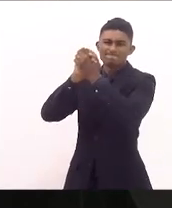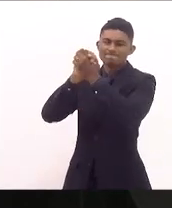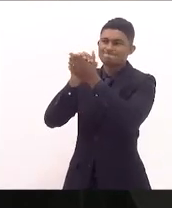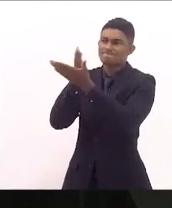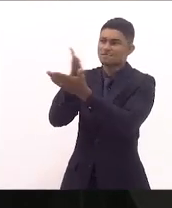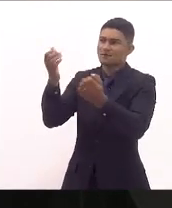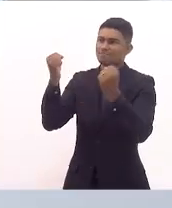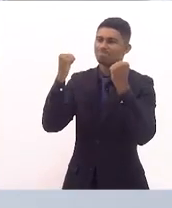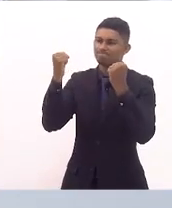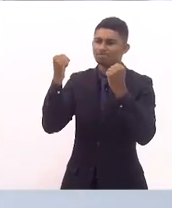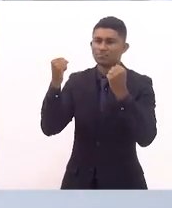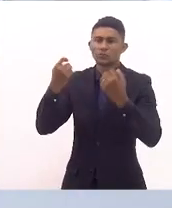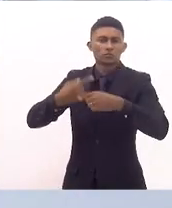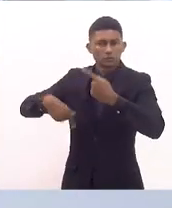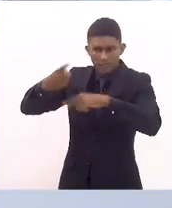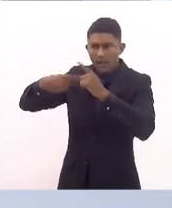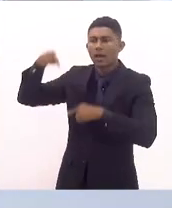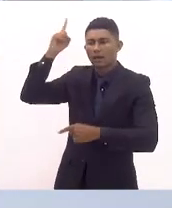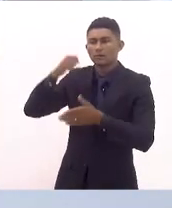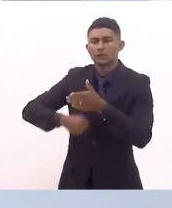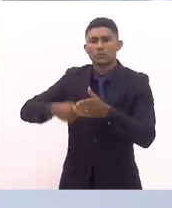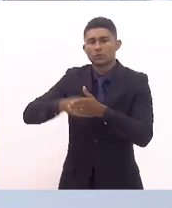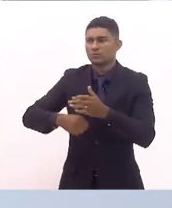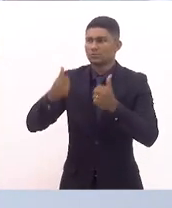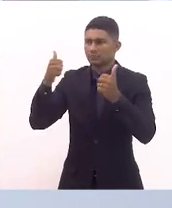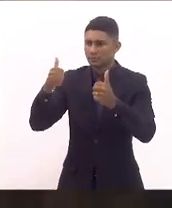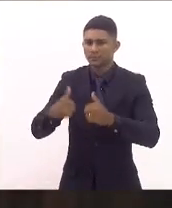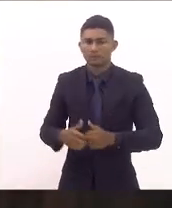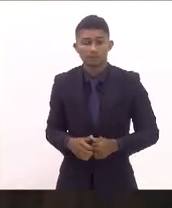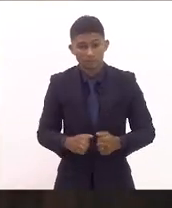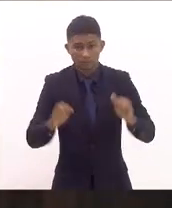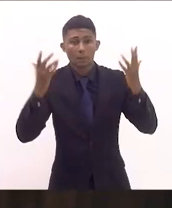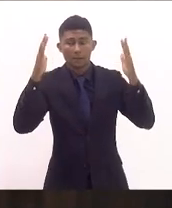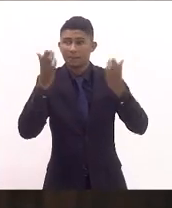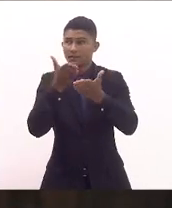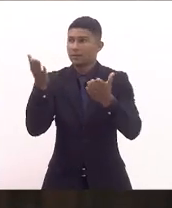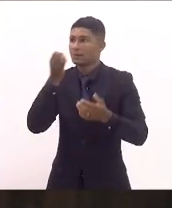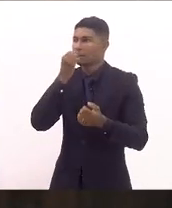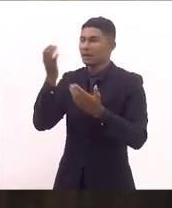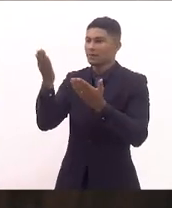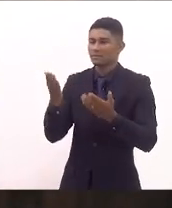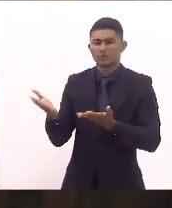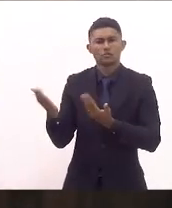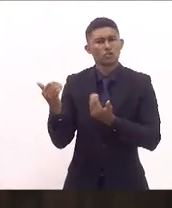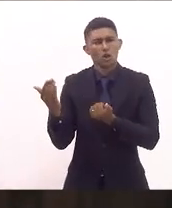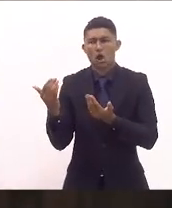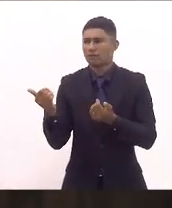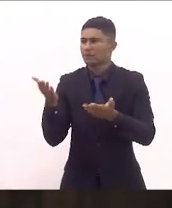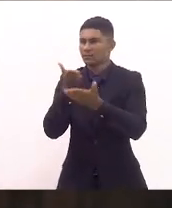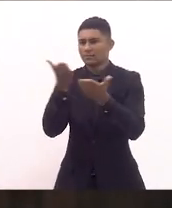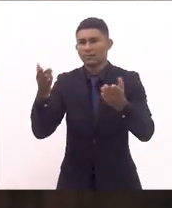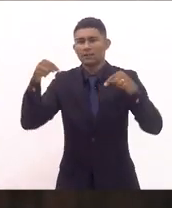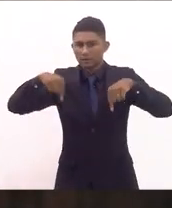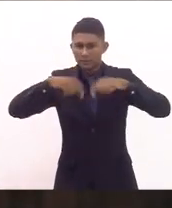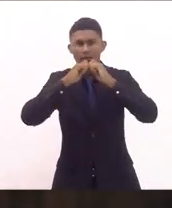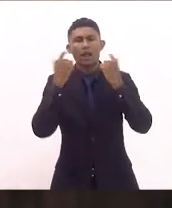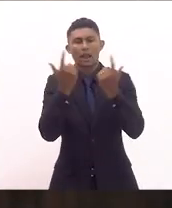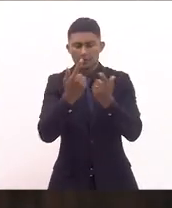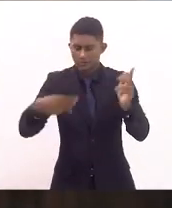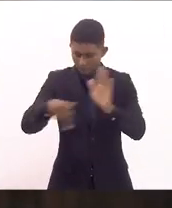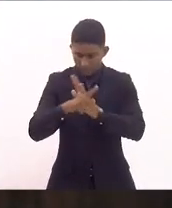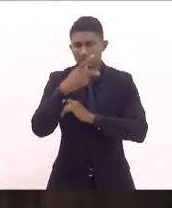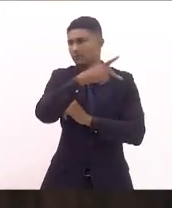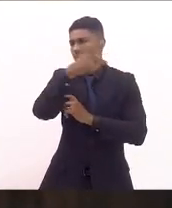aí desejar muita força muito sucesso na luta Parabéns sejam muito bem vindos toda a juventude aí essa casa também é de